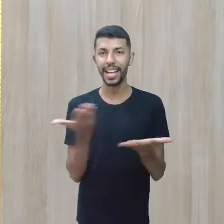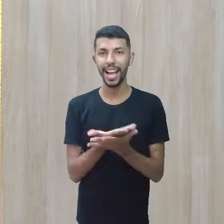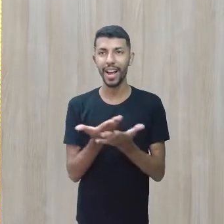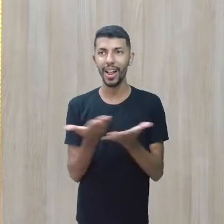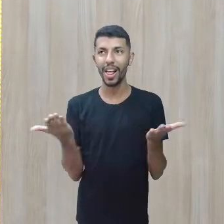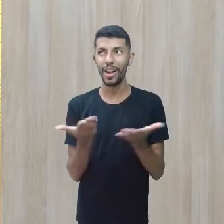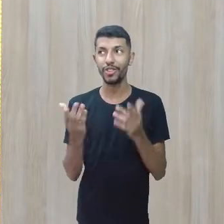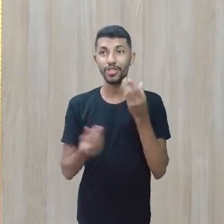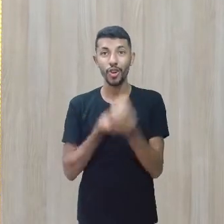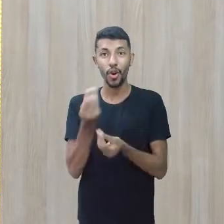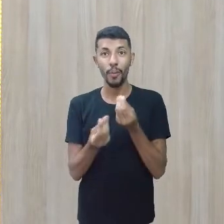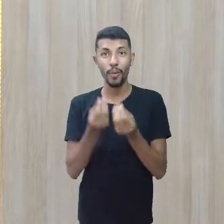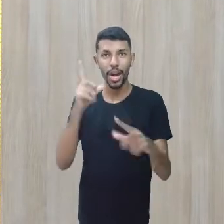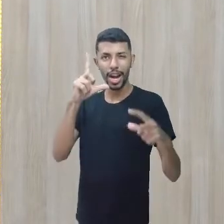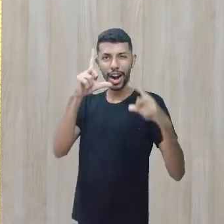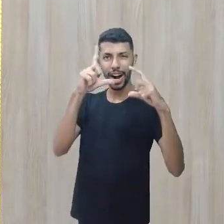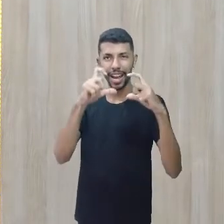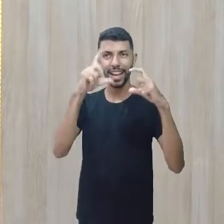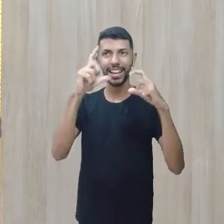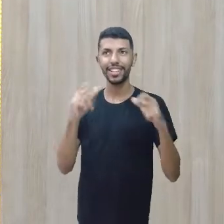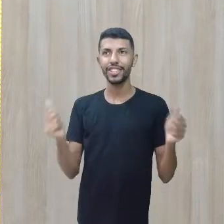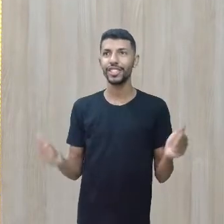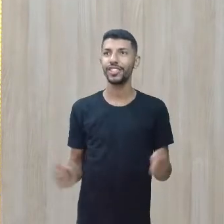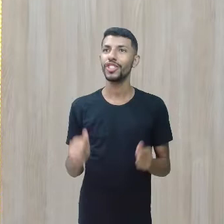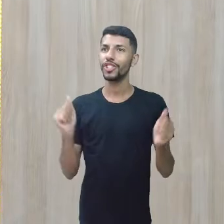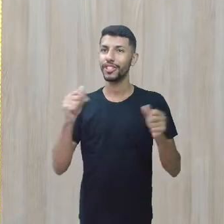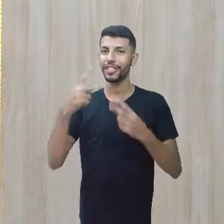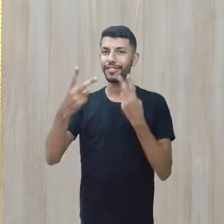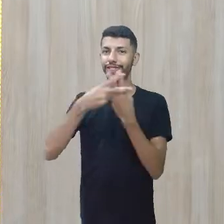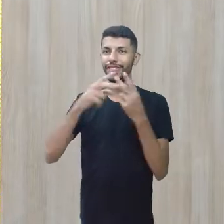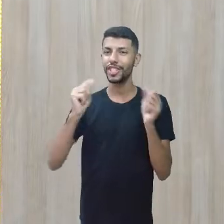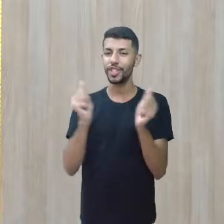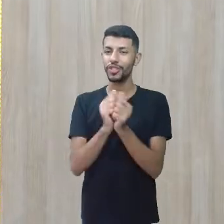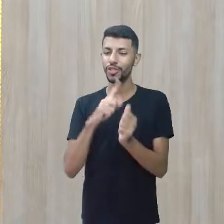no clique, ou juntos somos mais. Vamos lá?